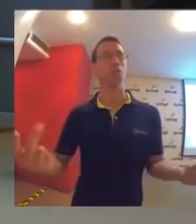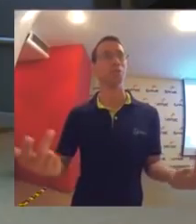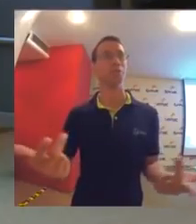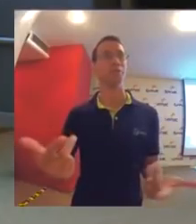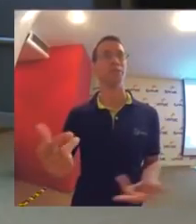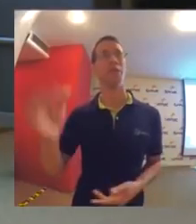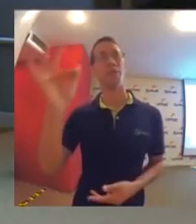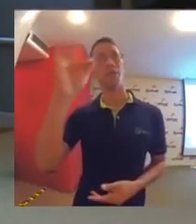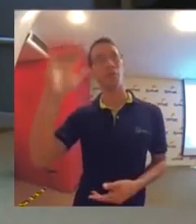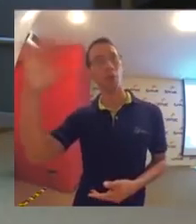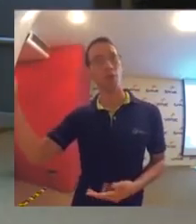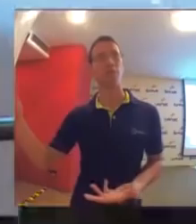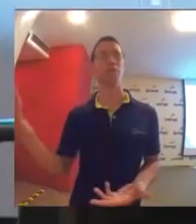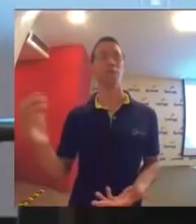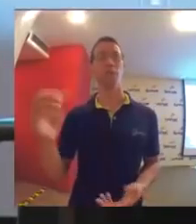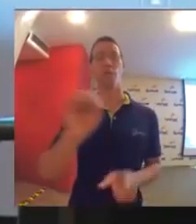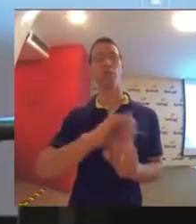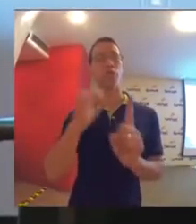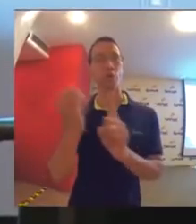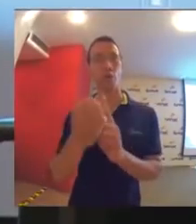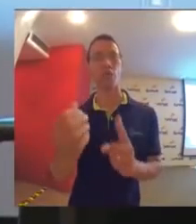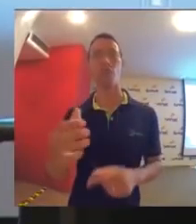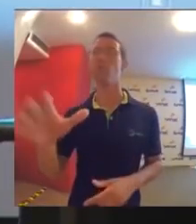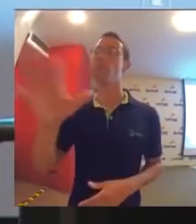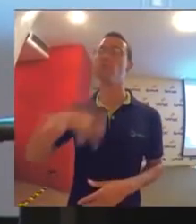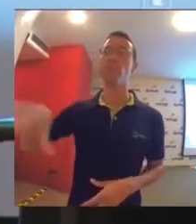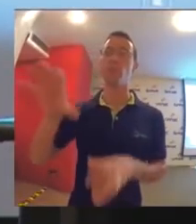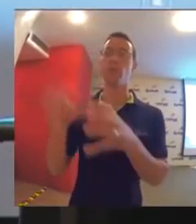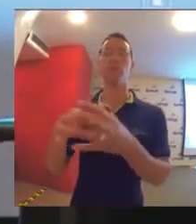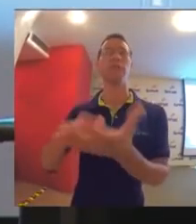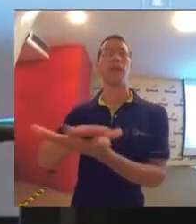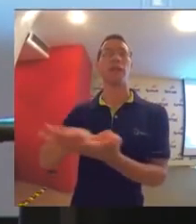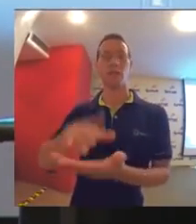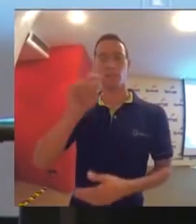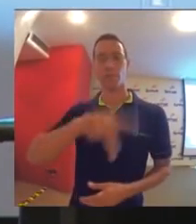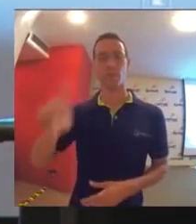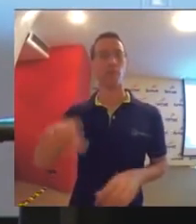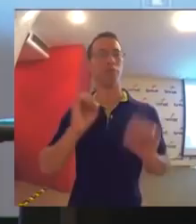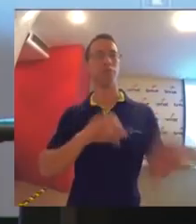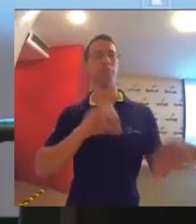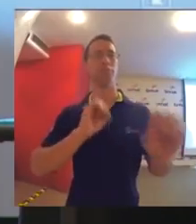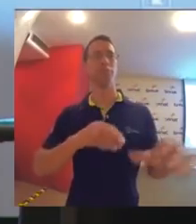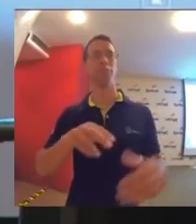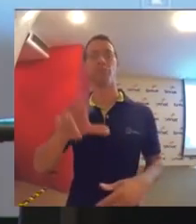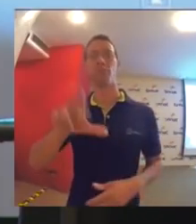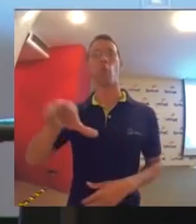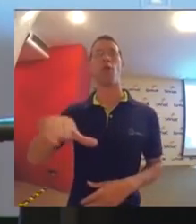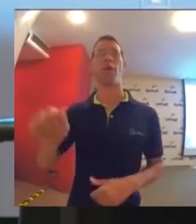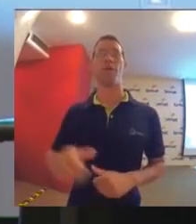filósofo, que o Dewey foi sociólogo. Ou seja, ninguém tinha posto os pés no chão da escola.